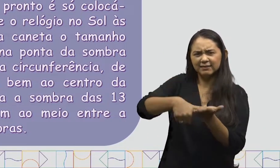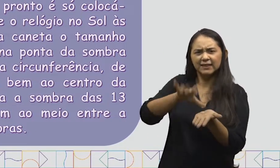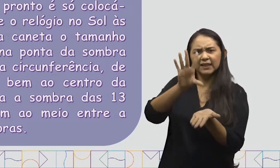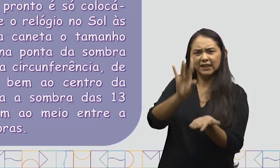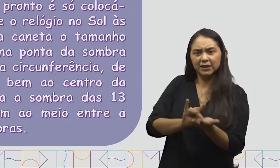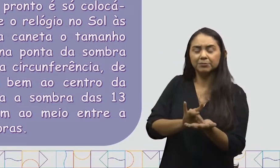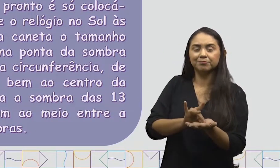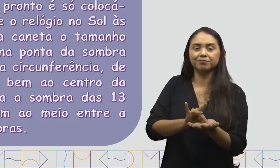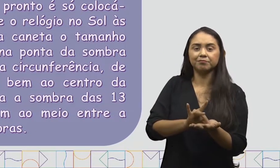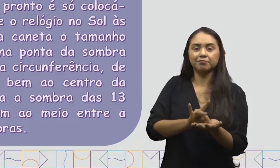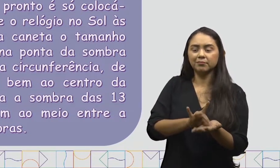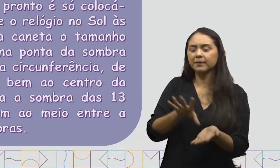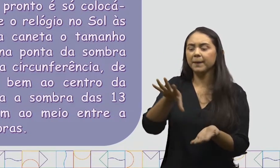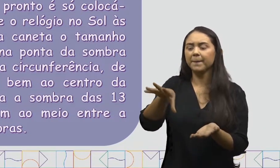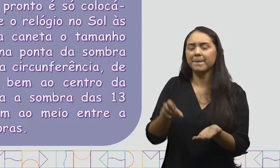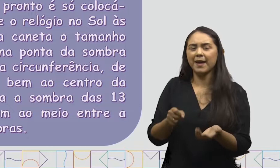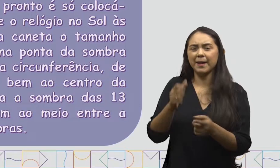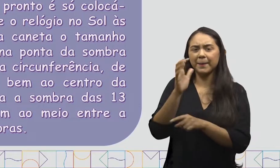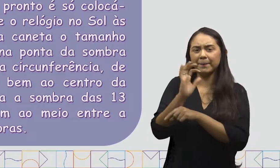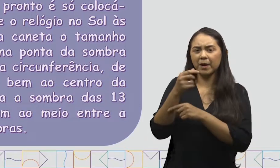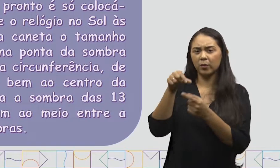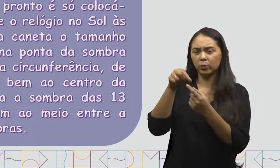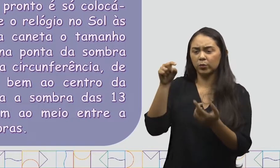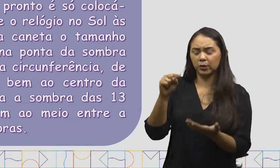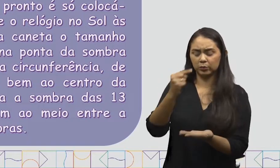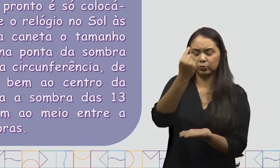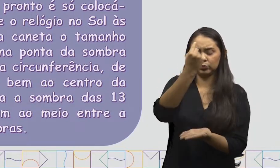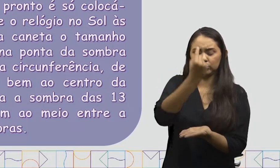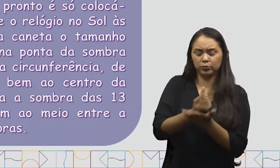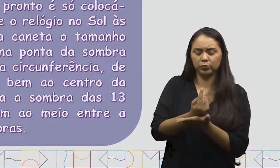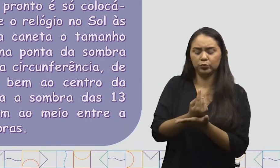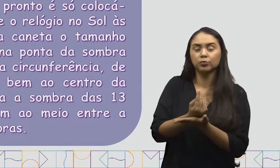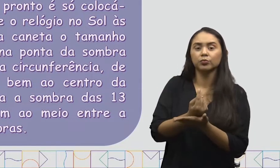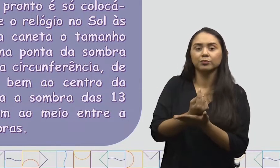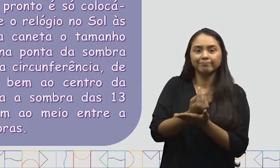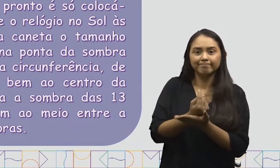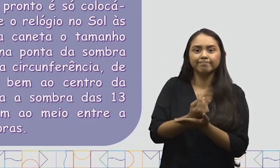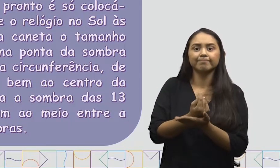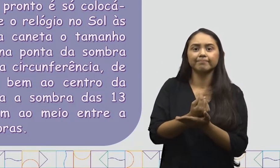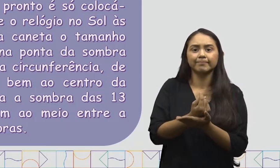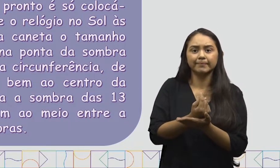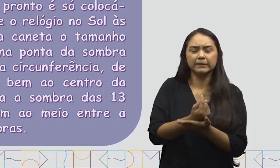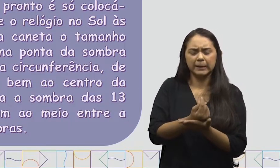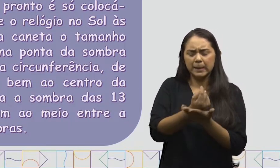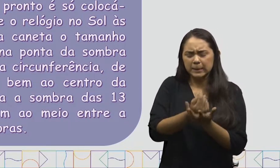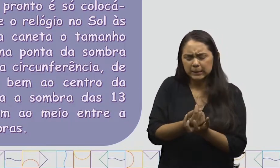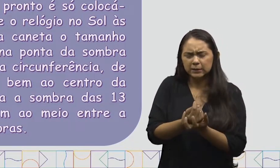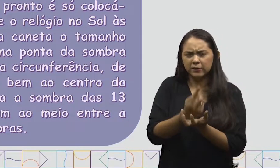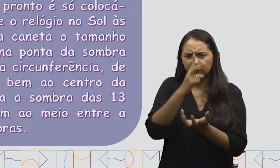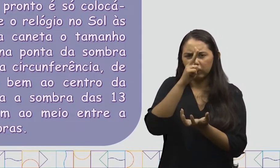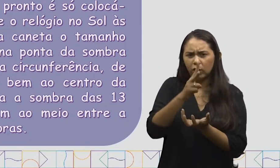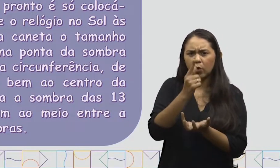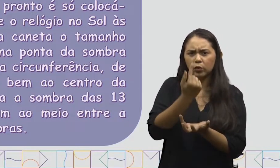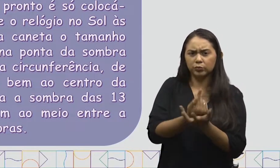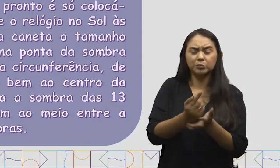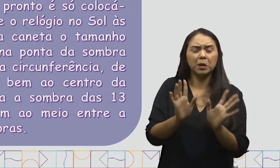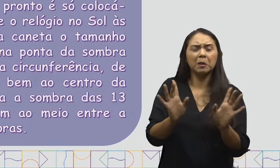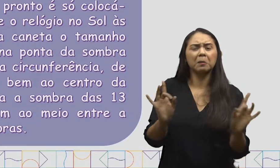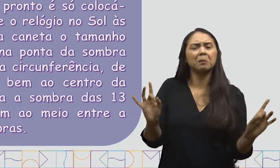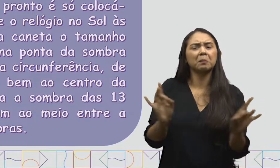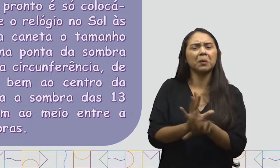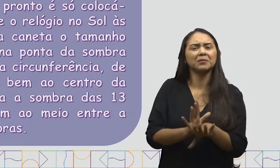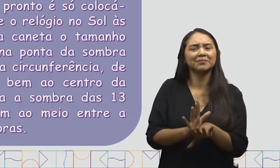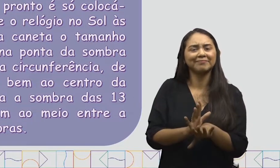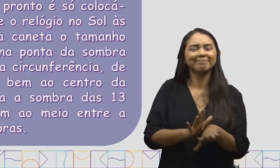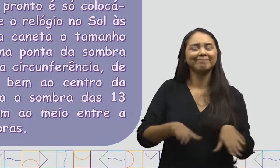seguida, coloque o palito em pé, na massinha. Certifique-se de que ele esteja bem preso. Pronto! Agora